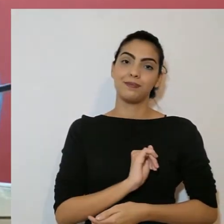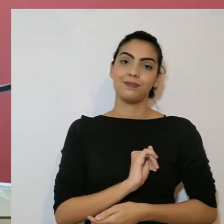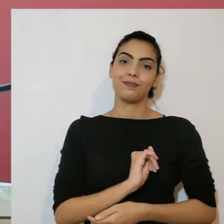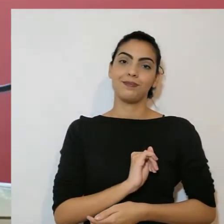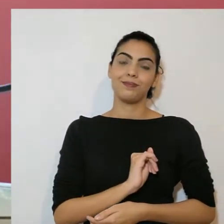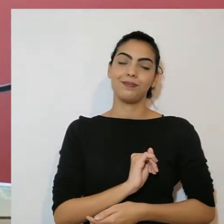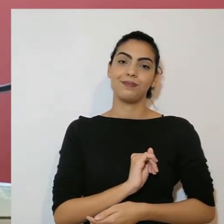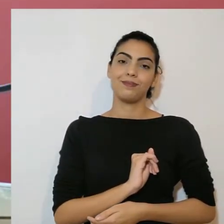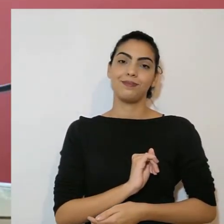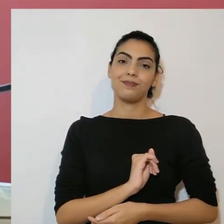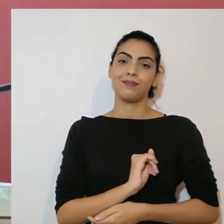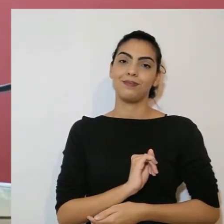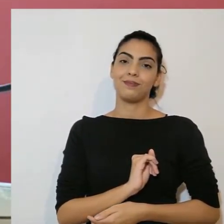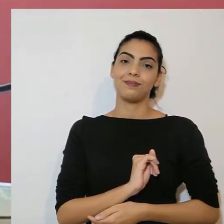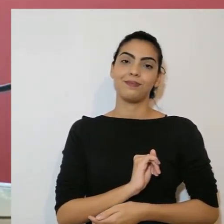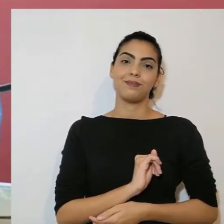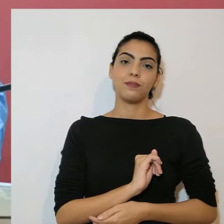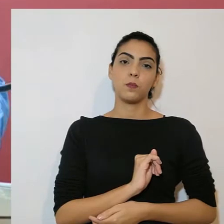o ama,